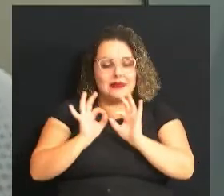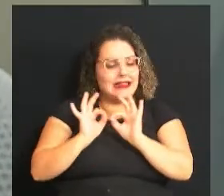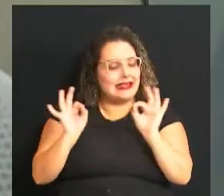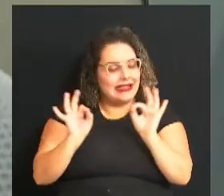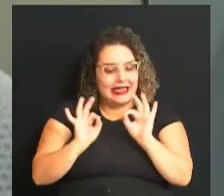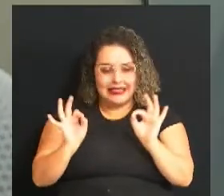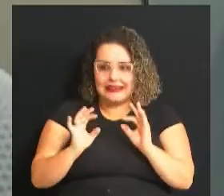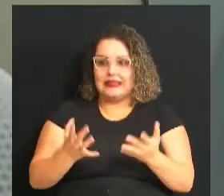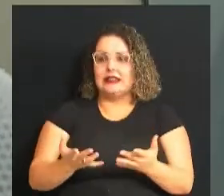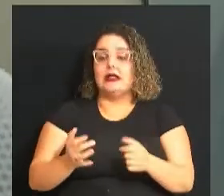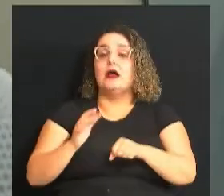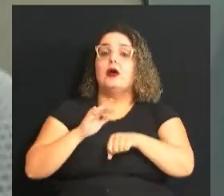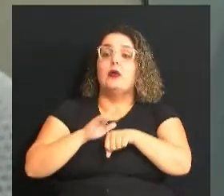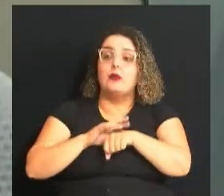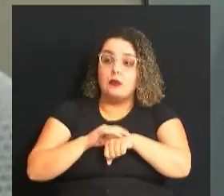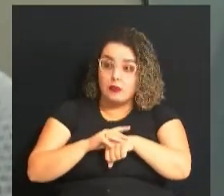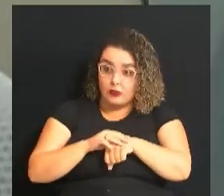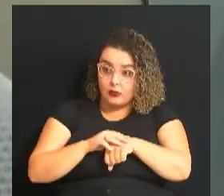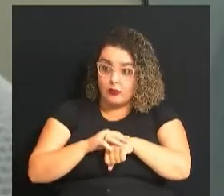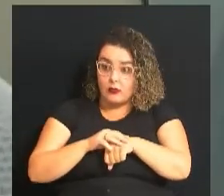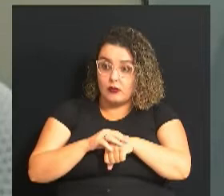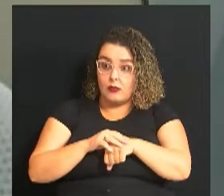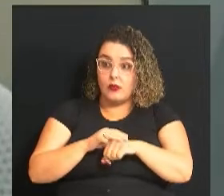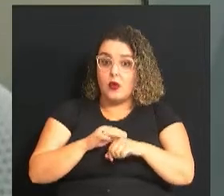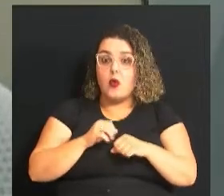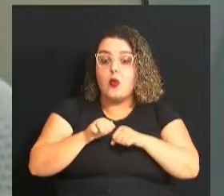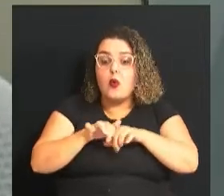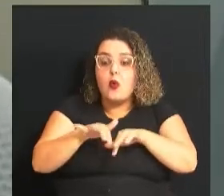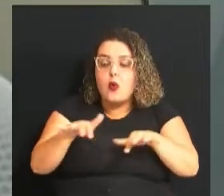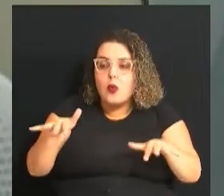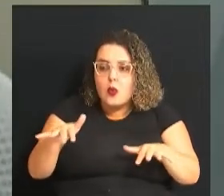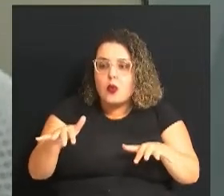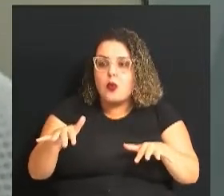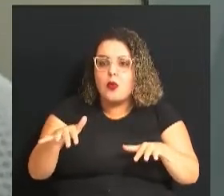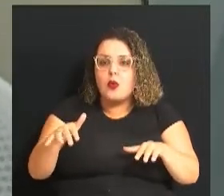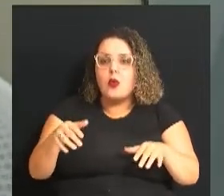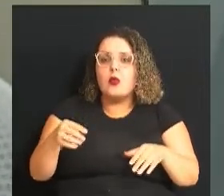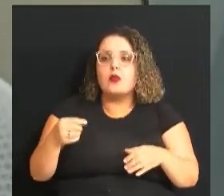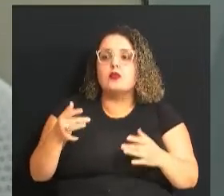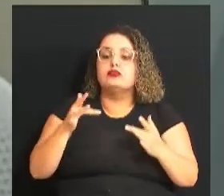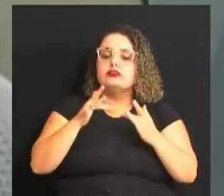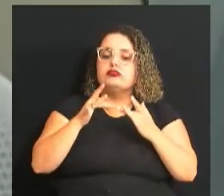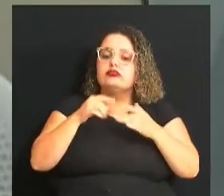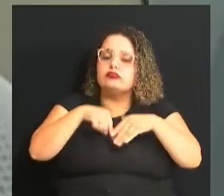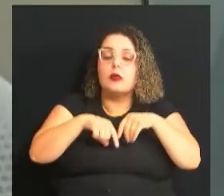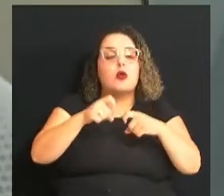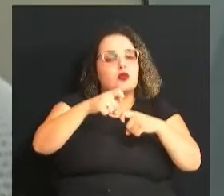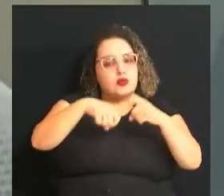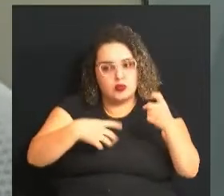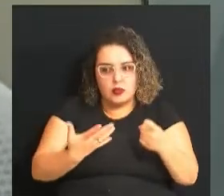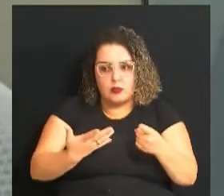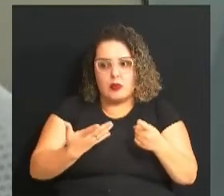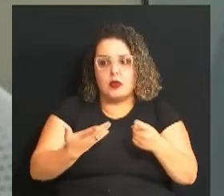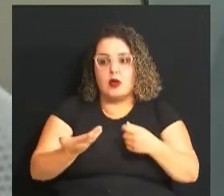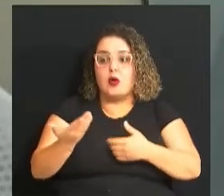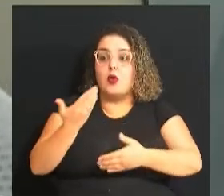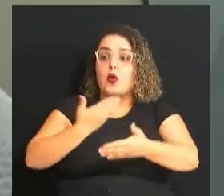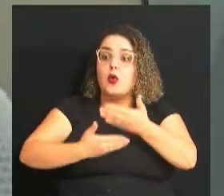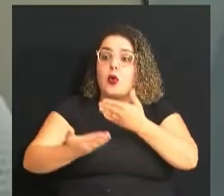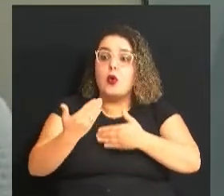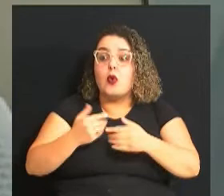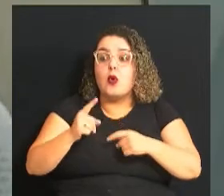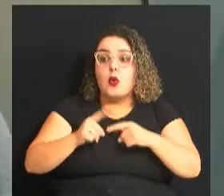É uma doença que o contágio é com contato íntimo, contato sexual e compartilhamento de